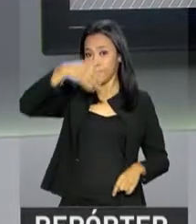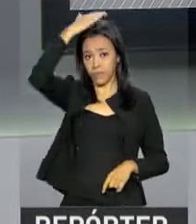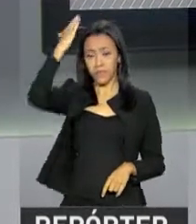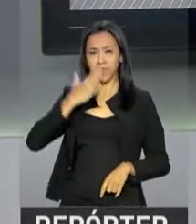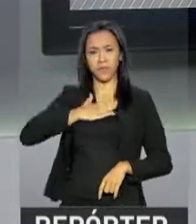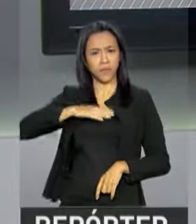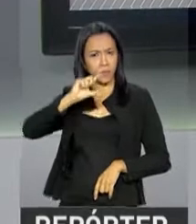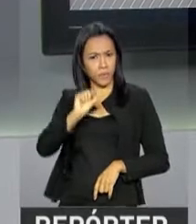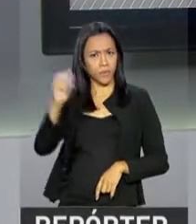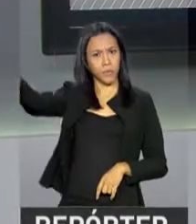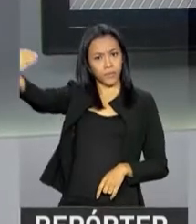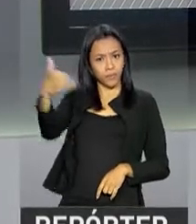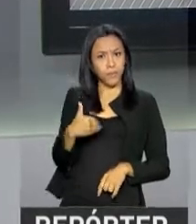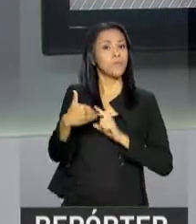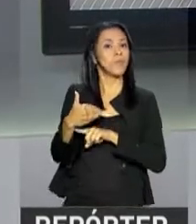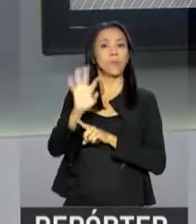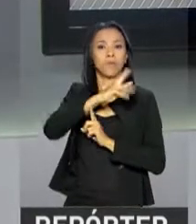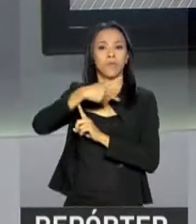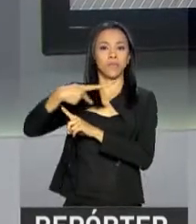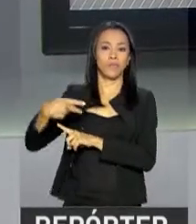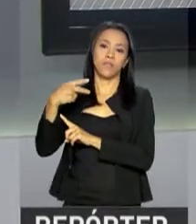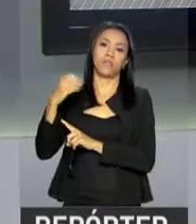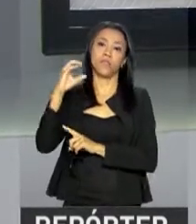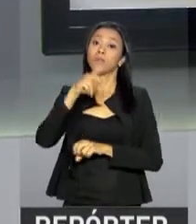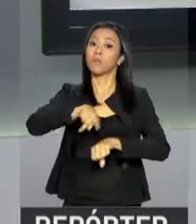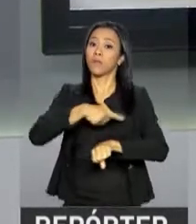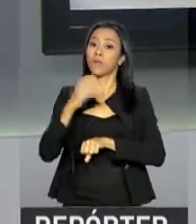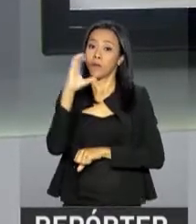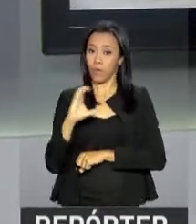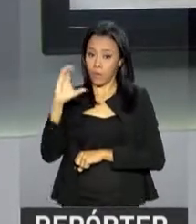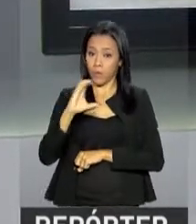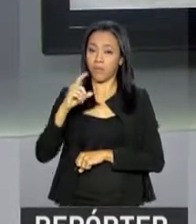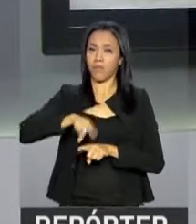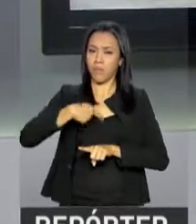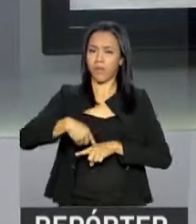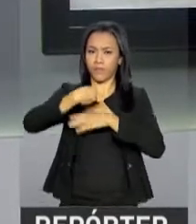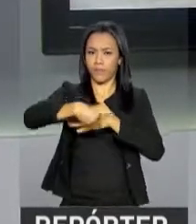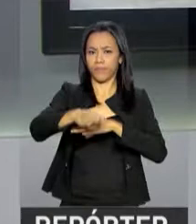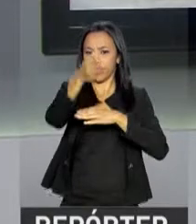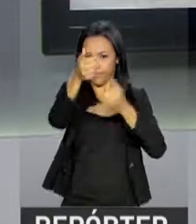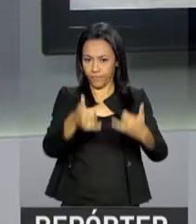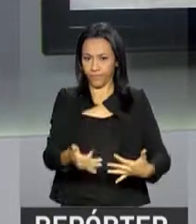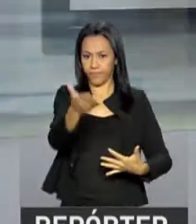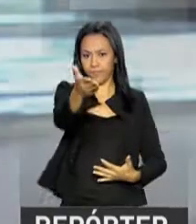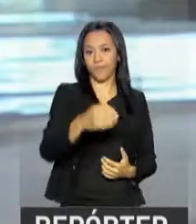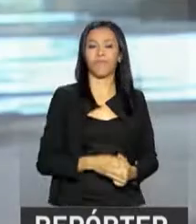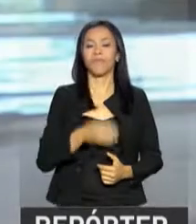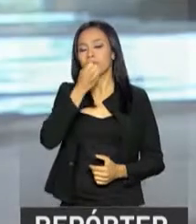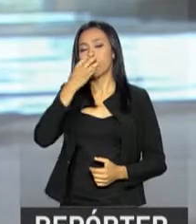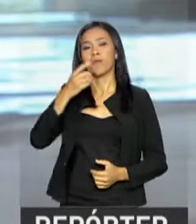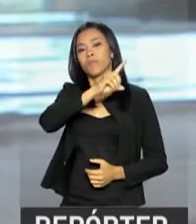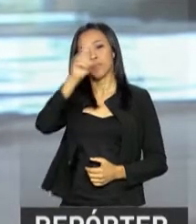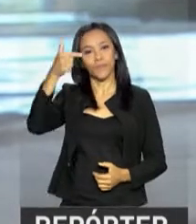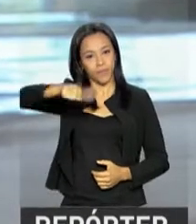da colômbia juan manuel santos quem traz os detalhes ao vivo a repórter lo na cara em bondi luana olá carol bond novamente